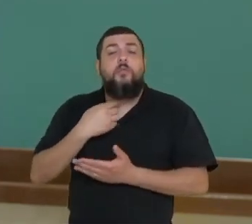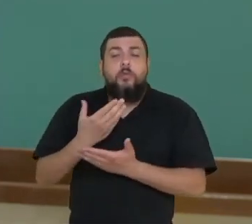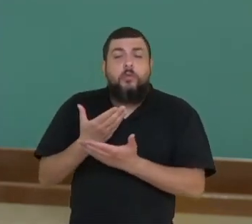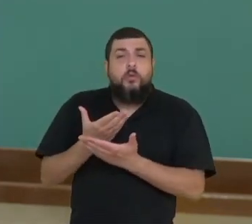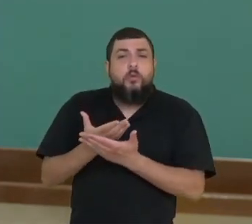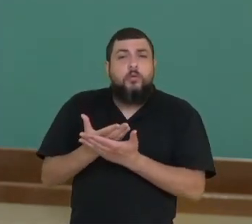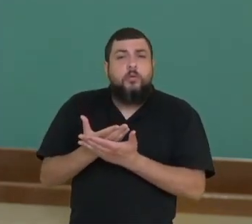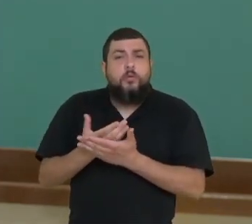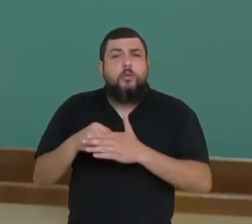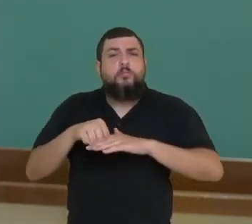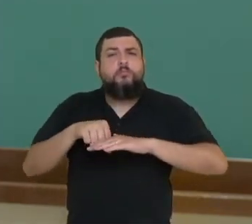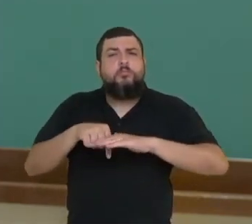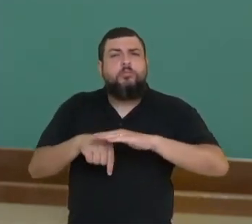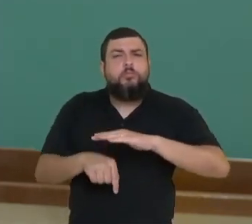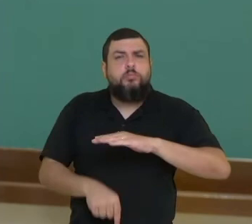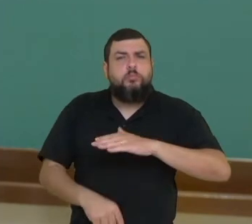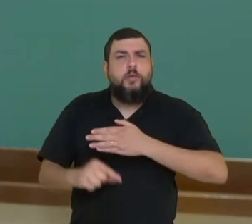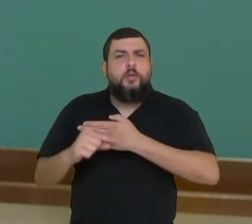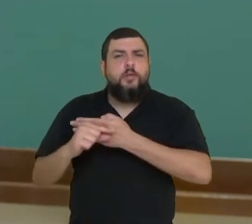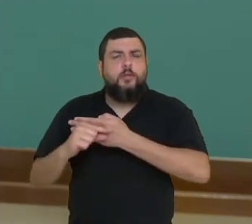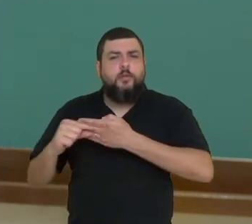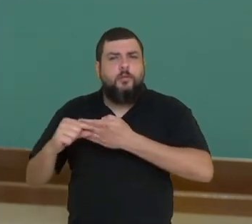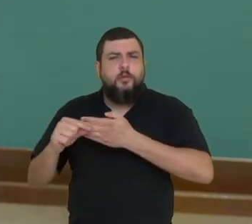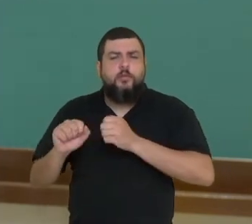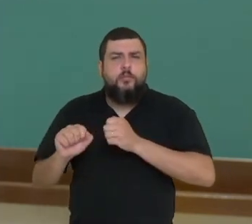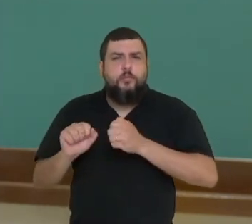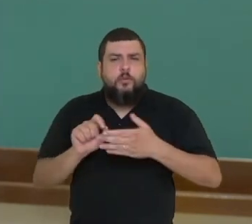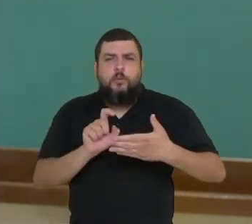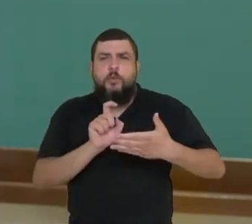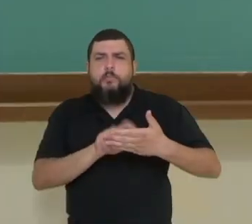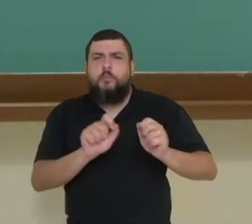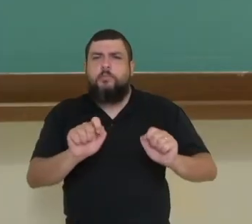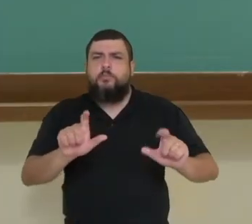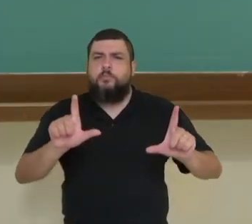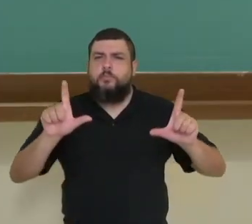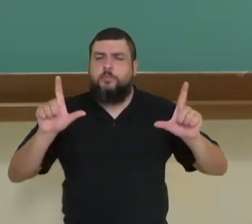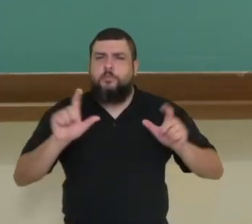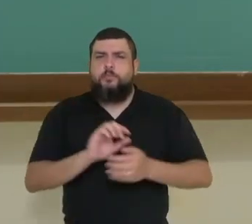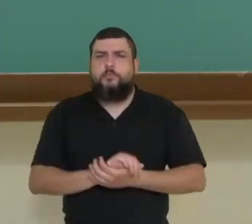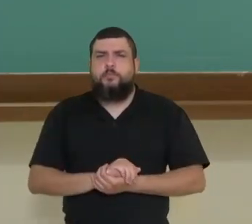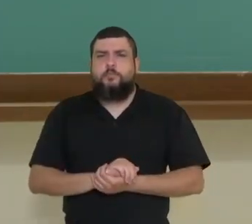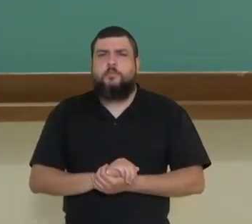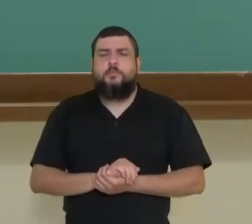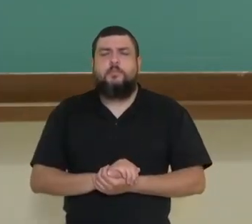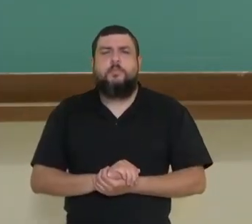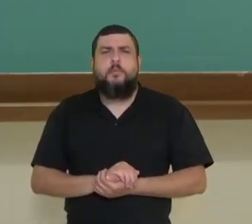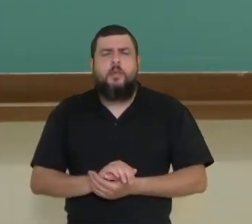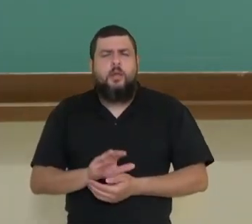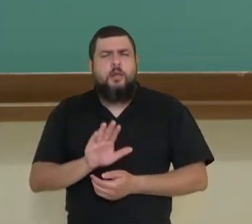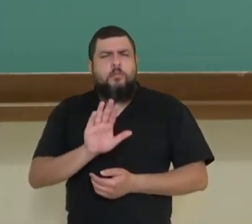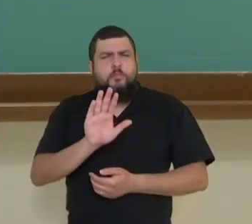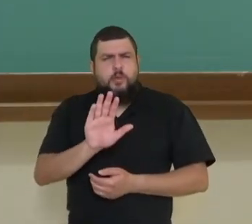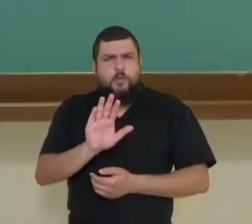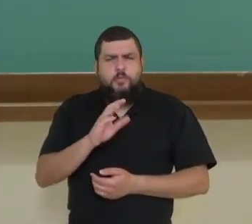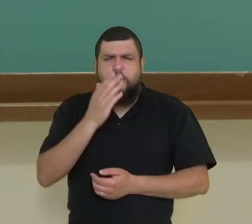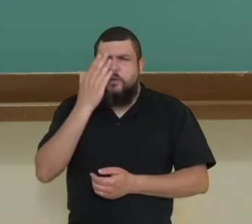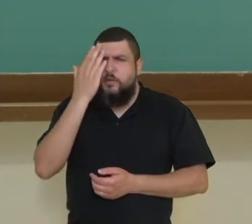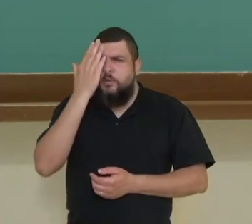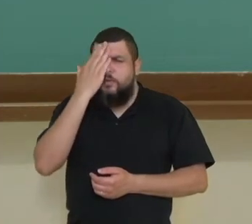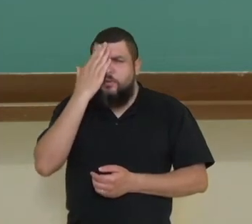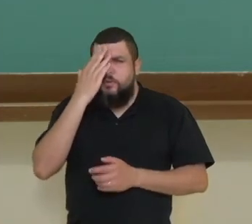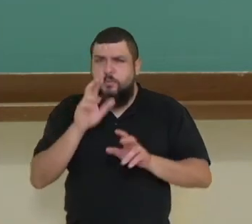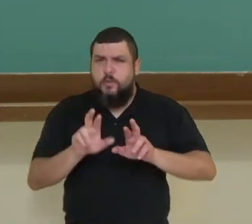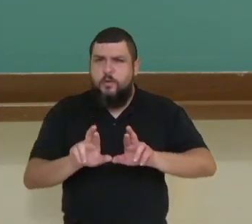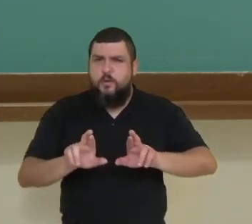autor, você pode acessar aqui a fonte e descobrir mais coisas. Mas vem cá, você sabe a diferença